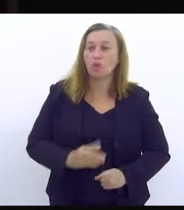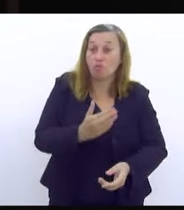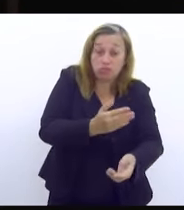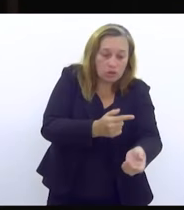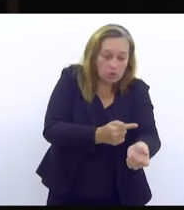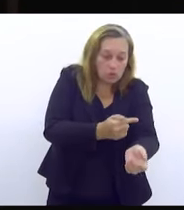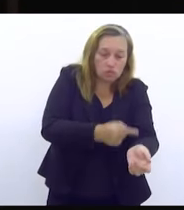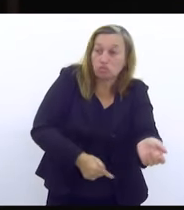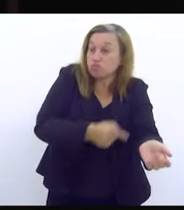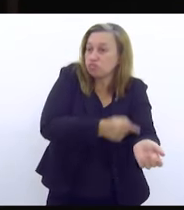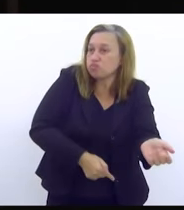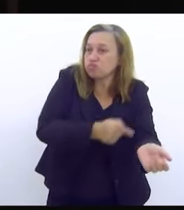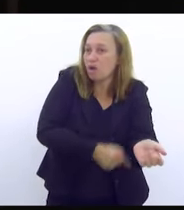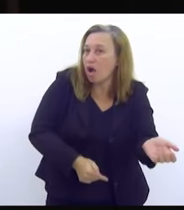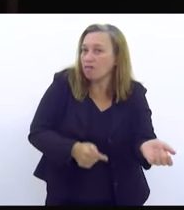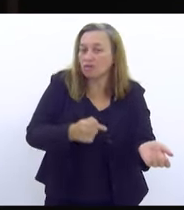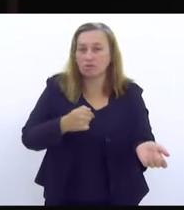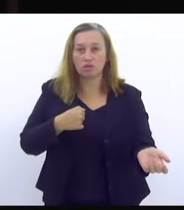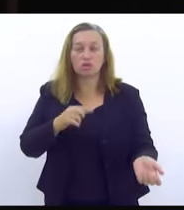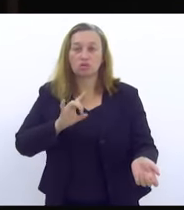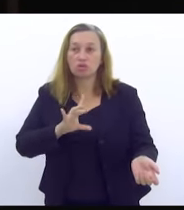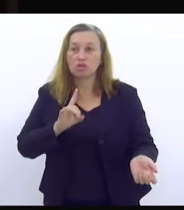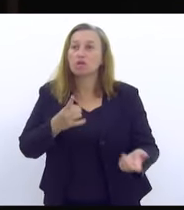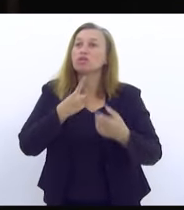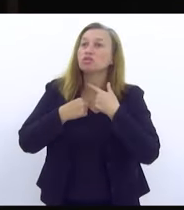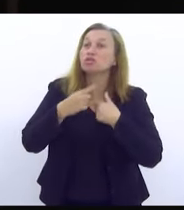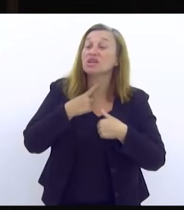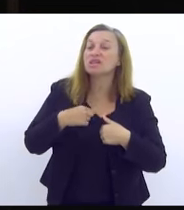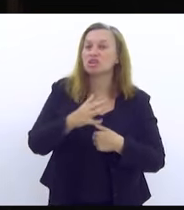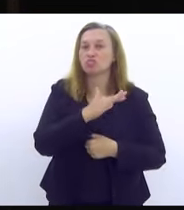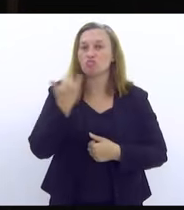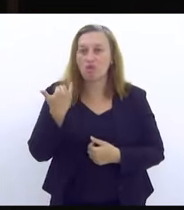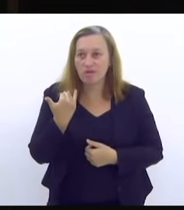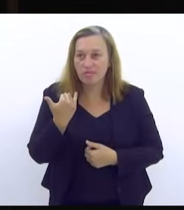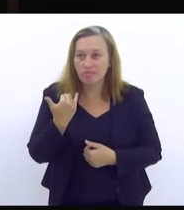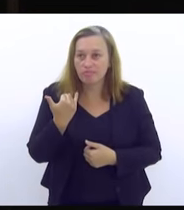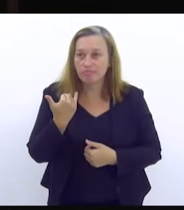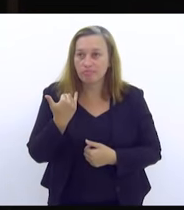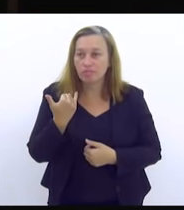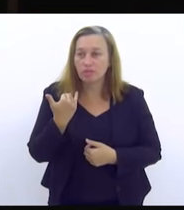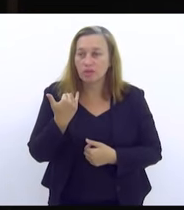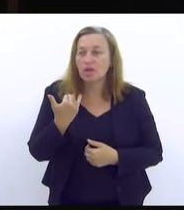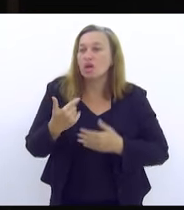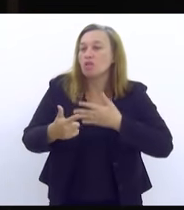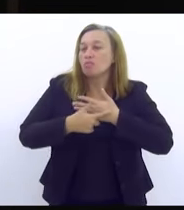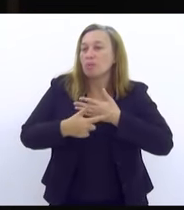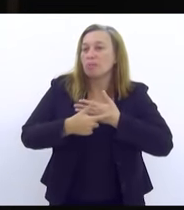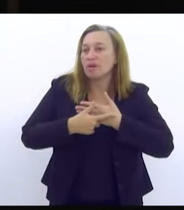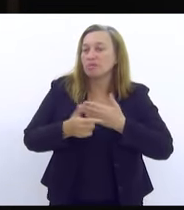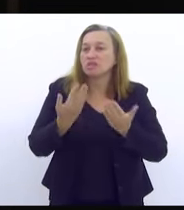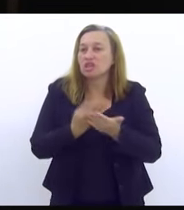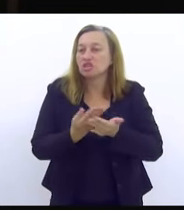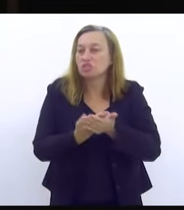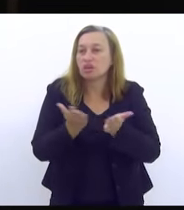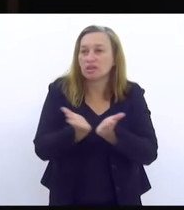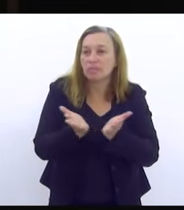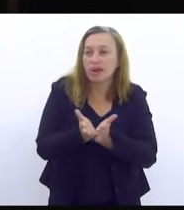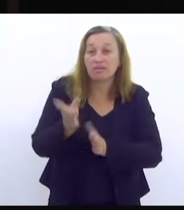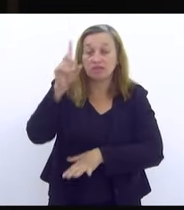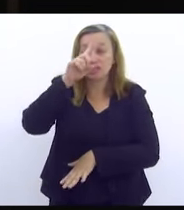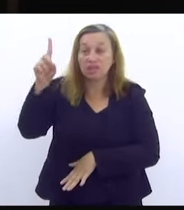automutilava, eu tinha o desejo pela morte, né? E o papel da EBI foi tão fundamental para mim